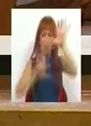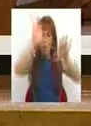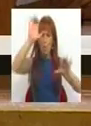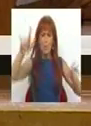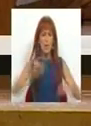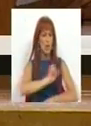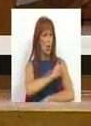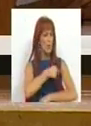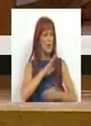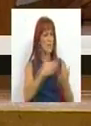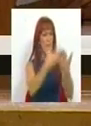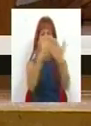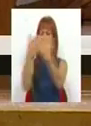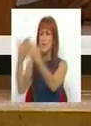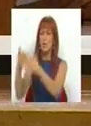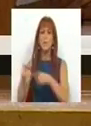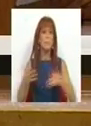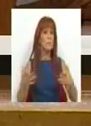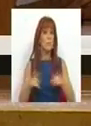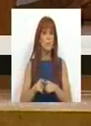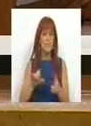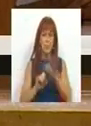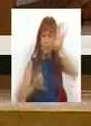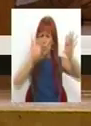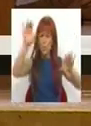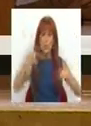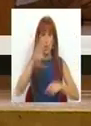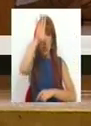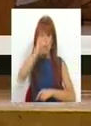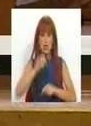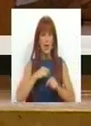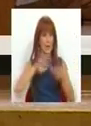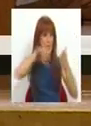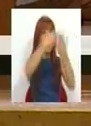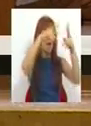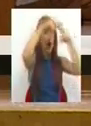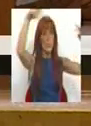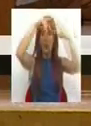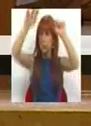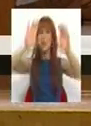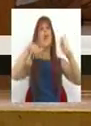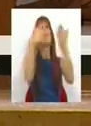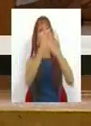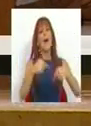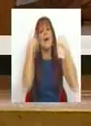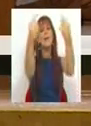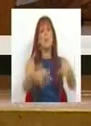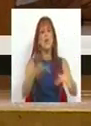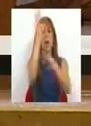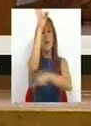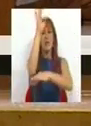descentralização de competências efetiva, para que, descentralizando o Estado nos municípios e os municípios nas